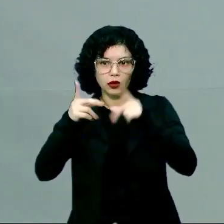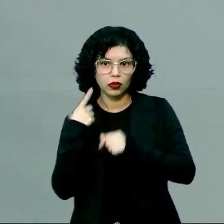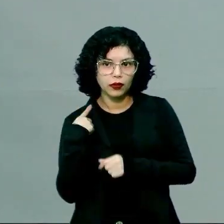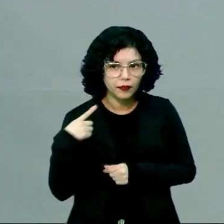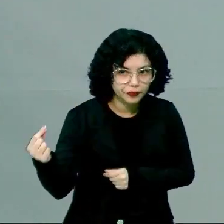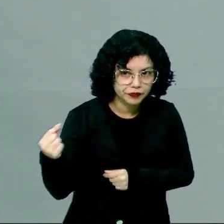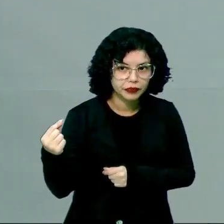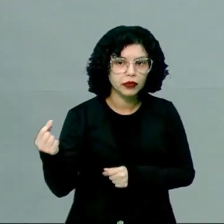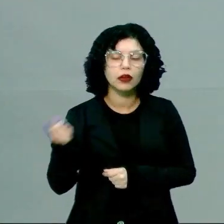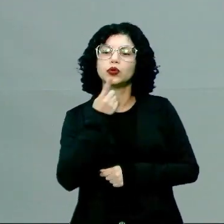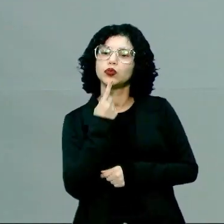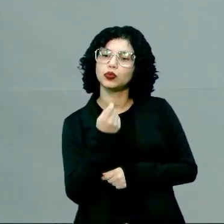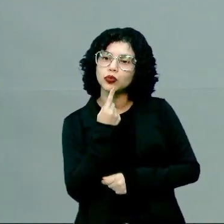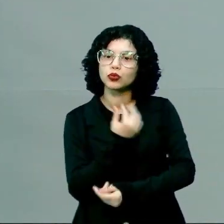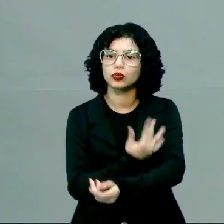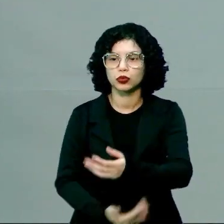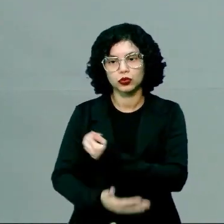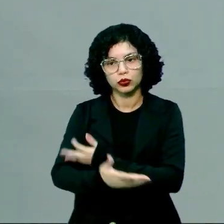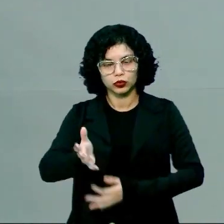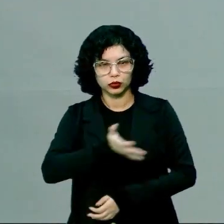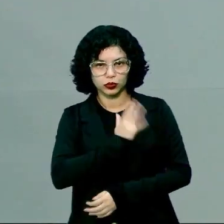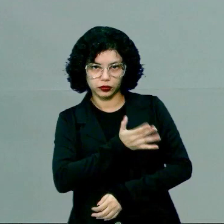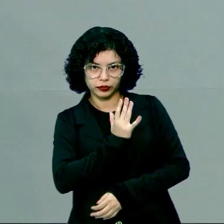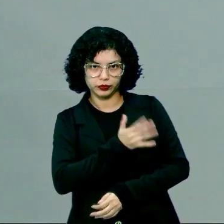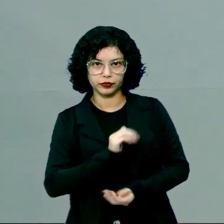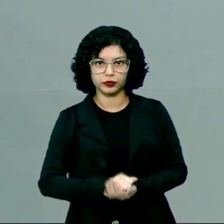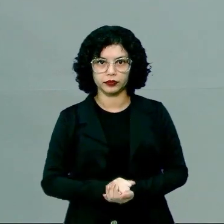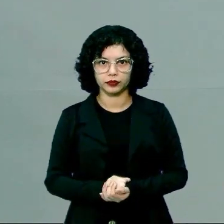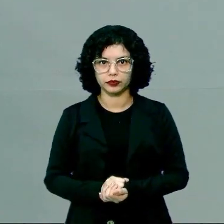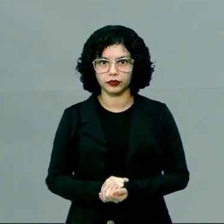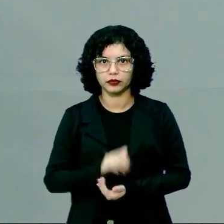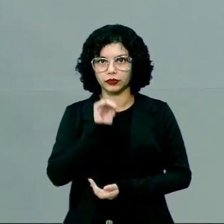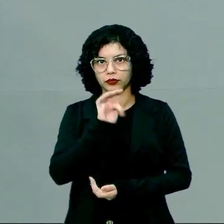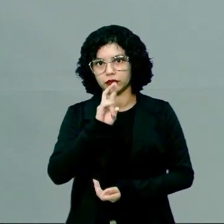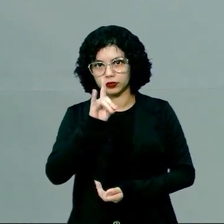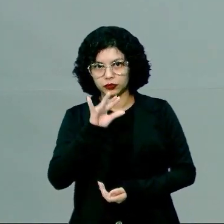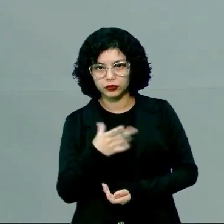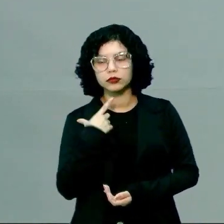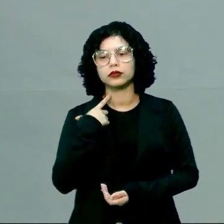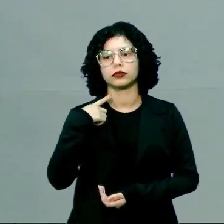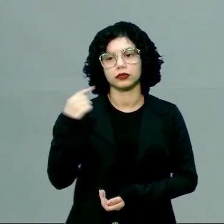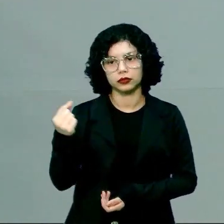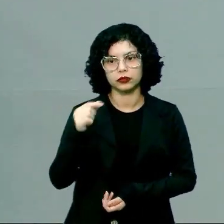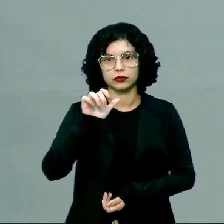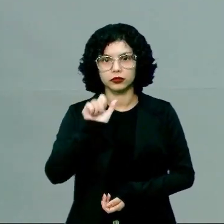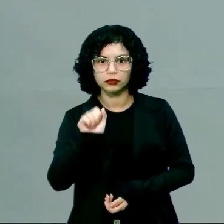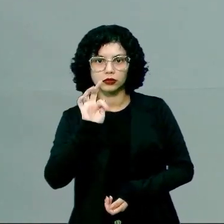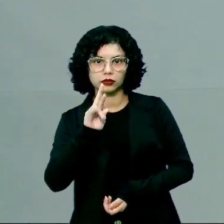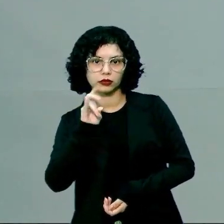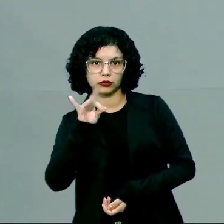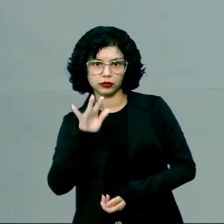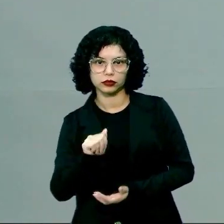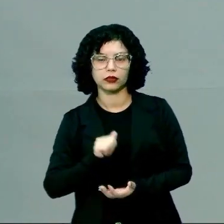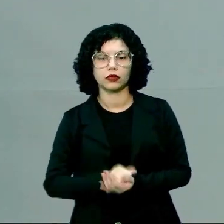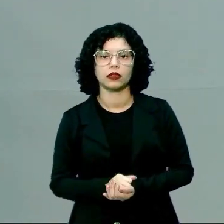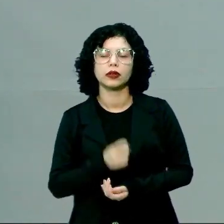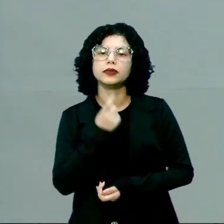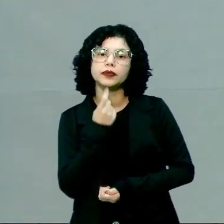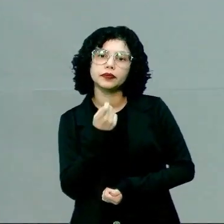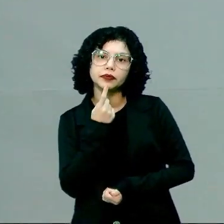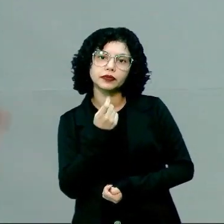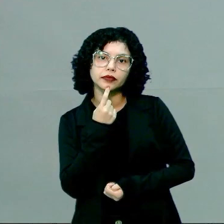sai, todo o sangue que sai do coração é pela artéria, sempre vai sair pela artéria. Sangue